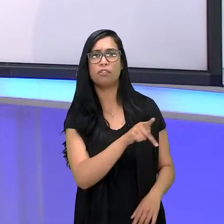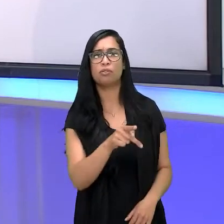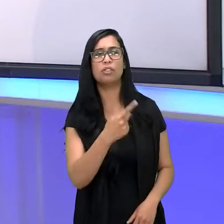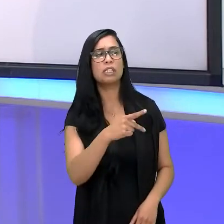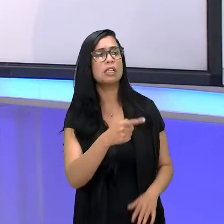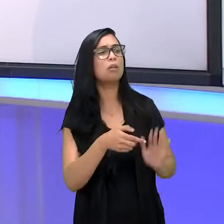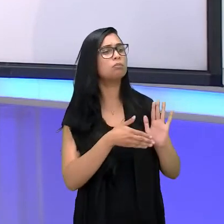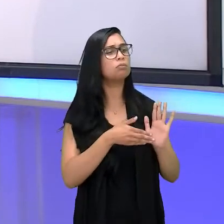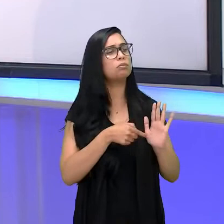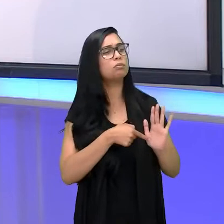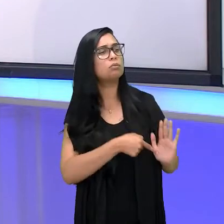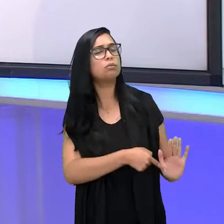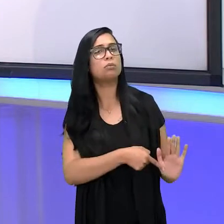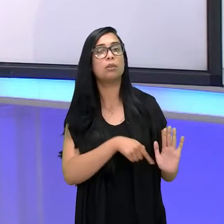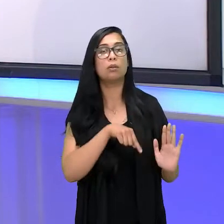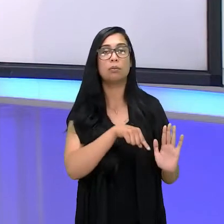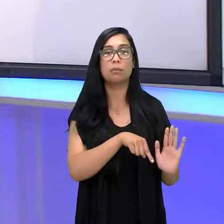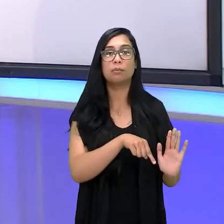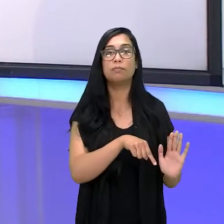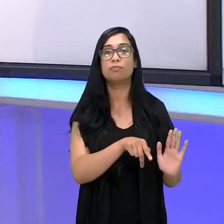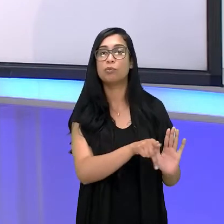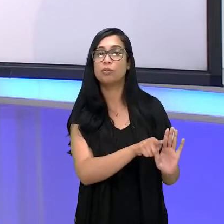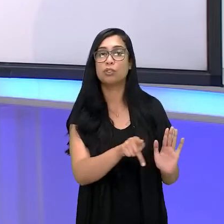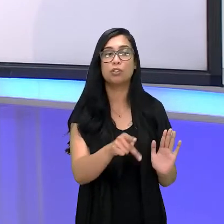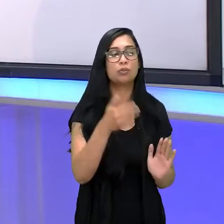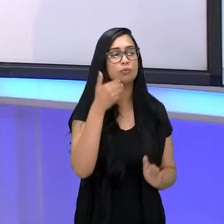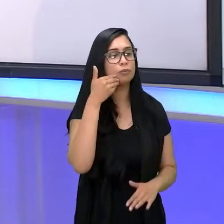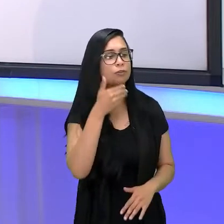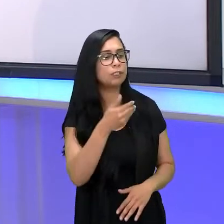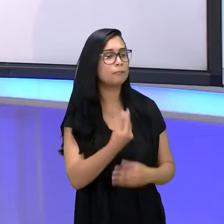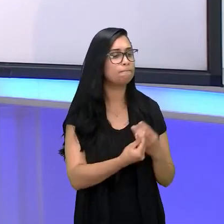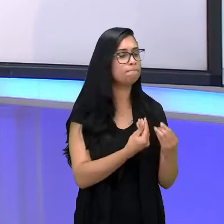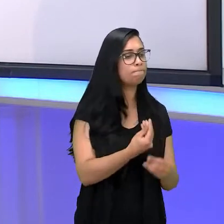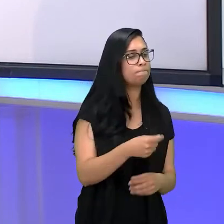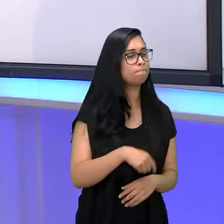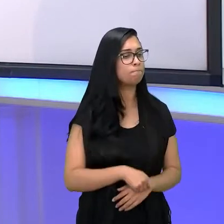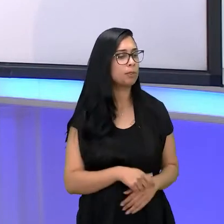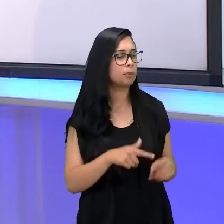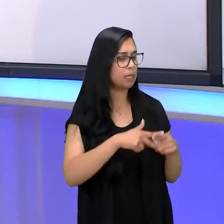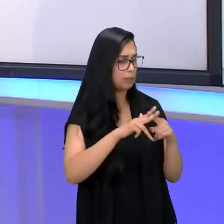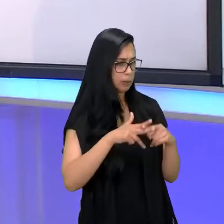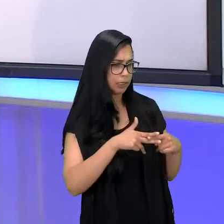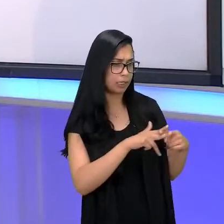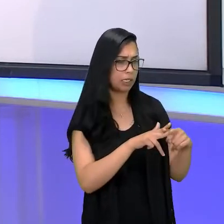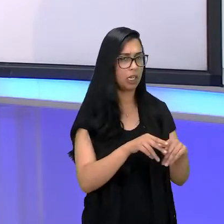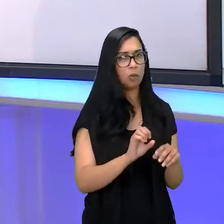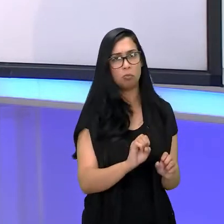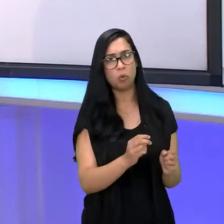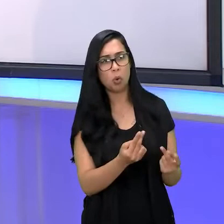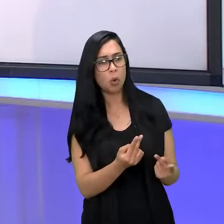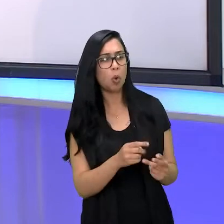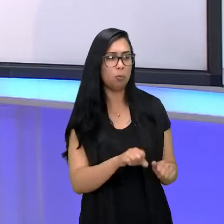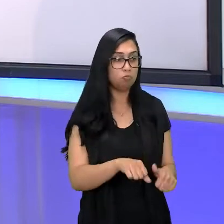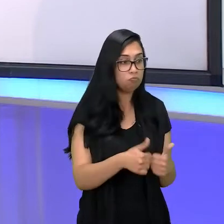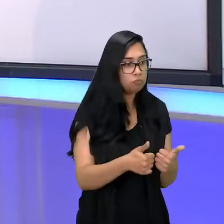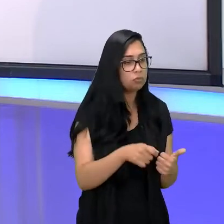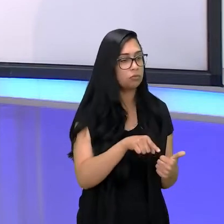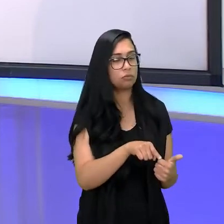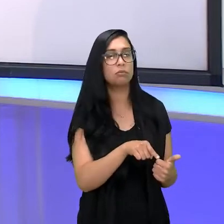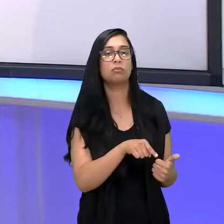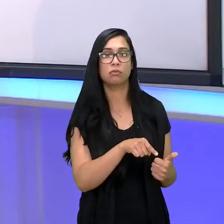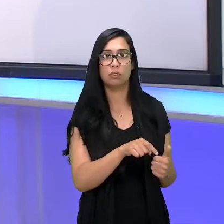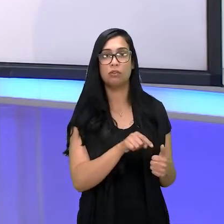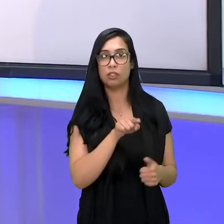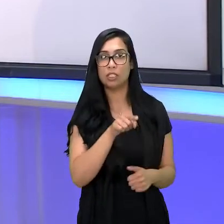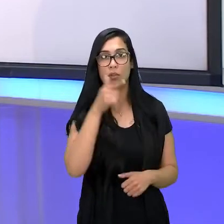tem alguma interferência, uma intervenção aí para o melhor entendimento do seu projeto aí, para você fazer